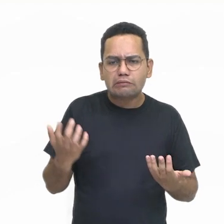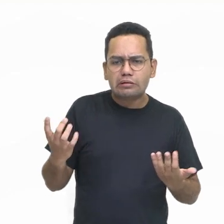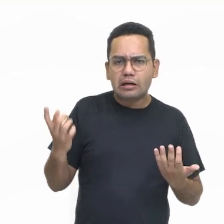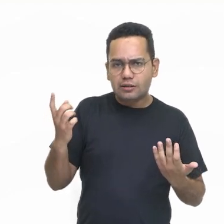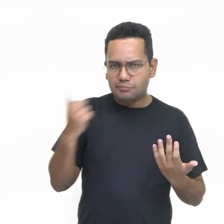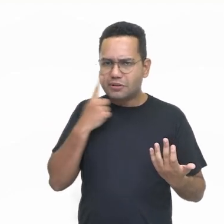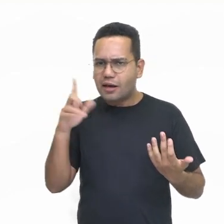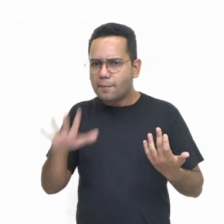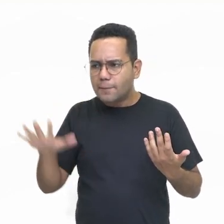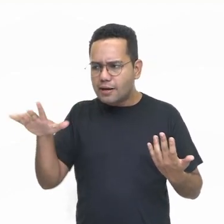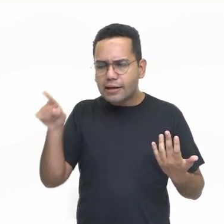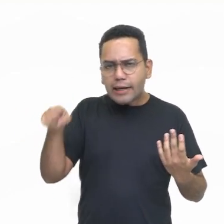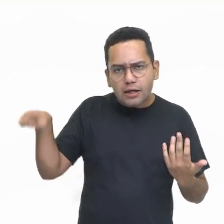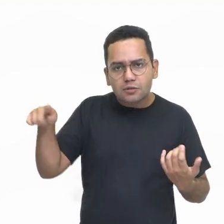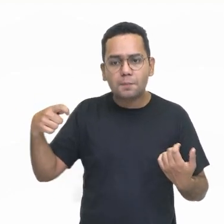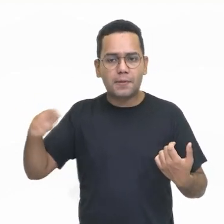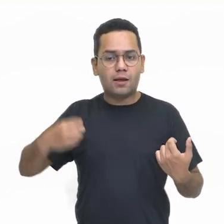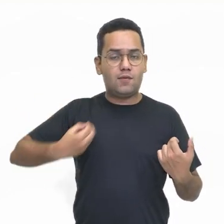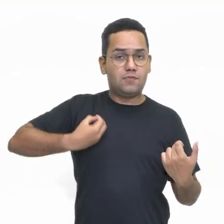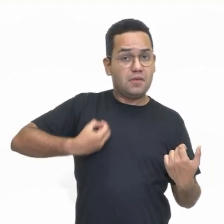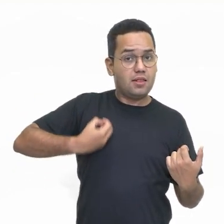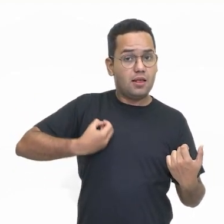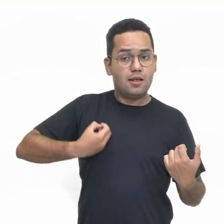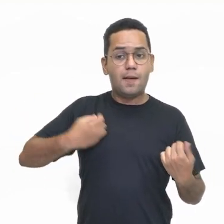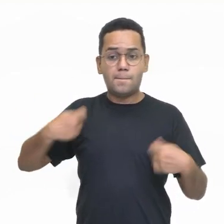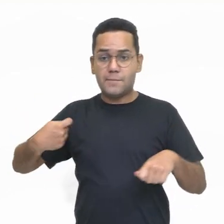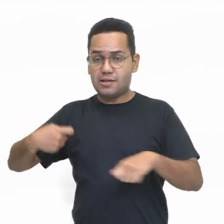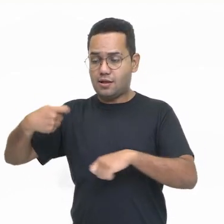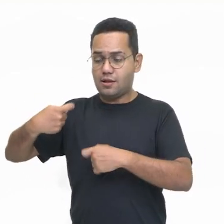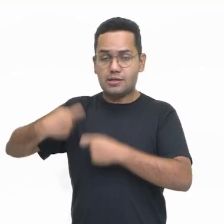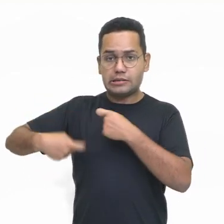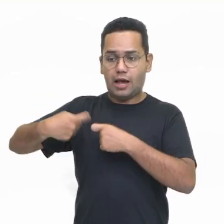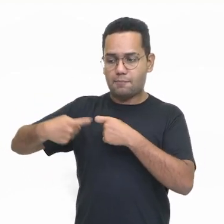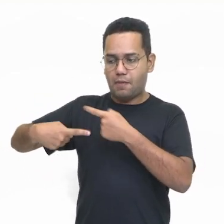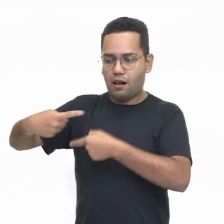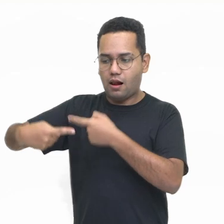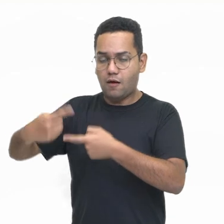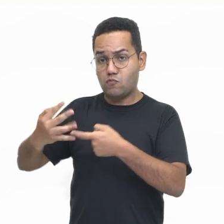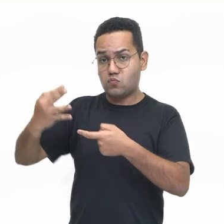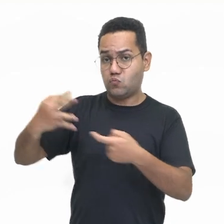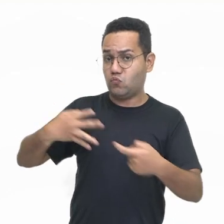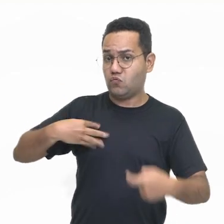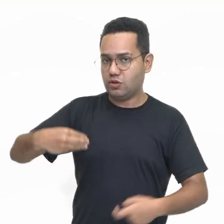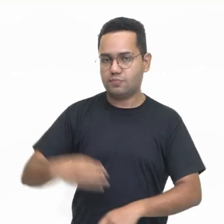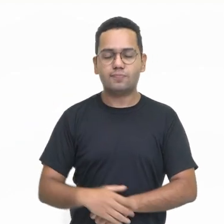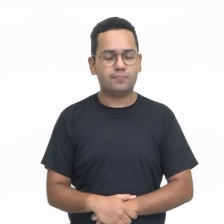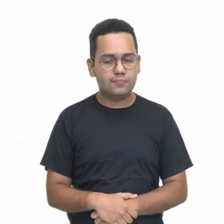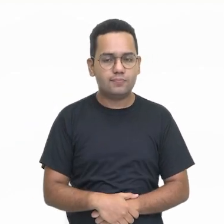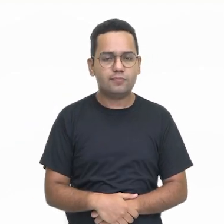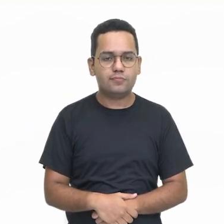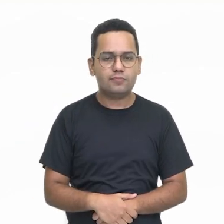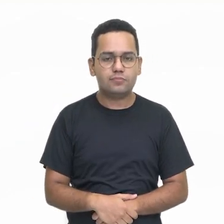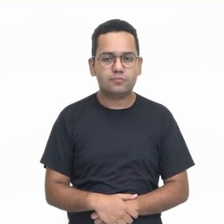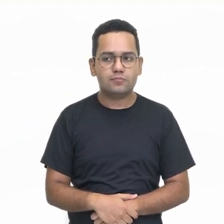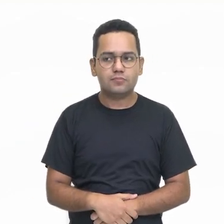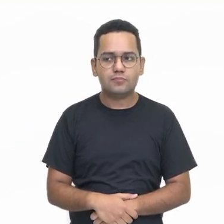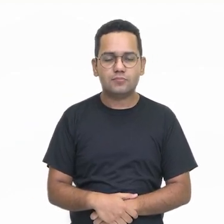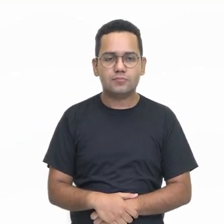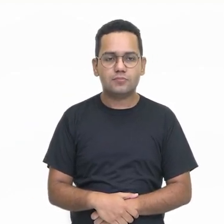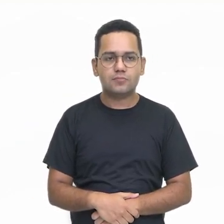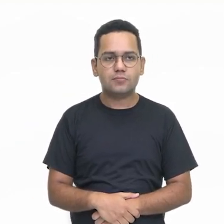necessitam se reproduzir então eles podem competir né Por eh no na